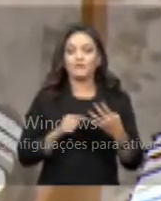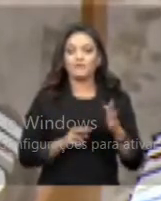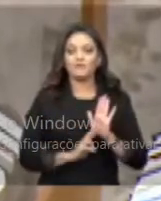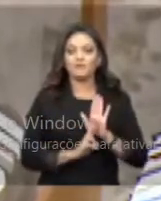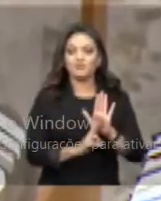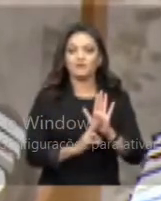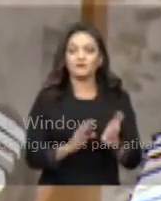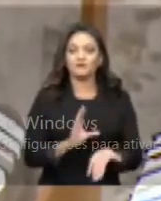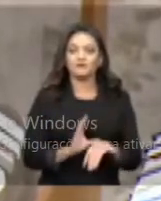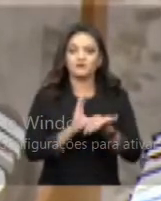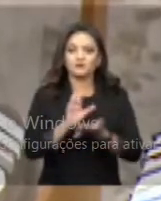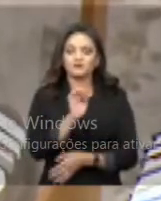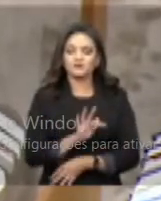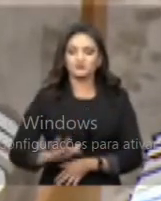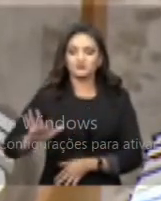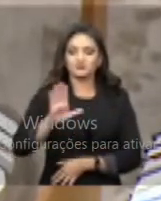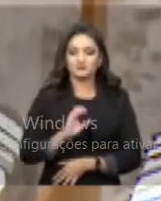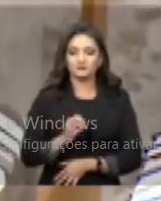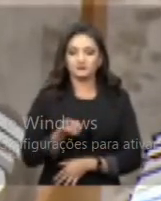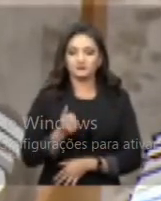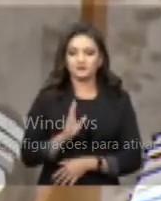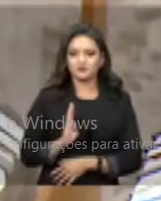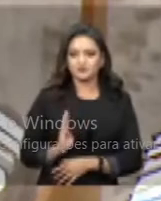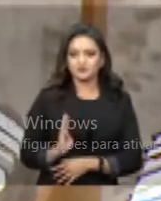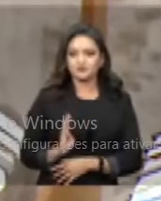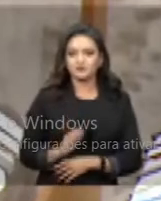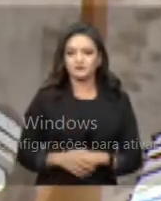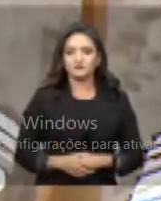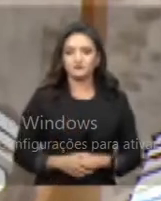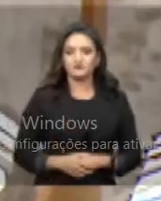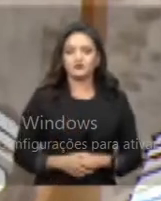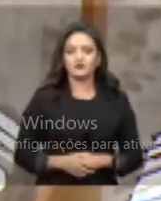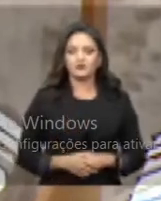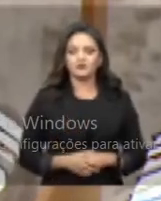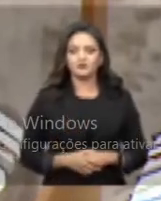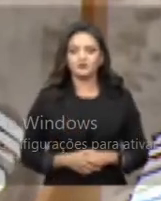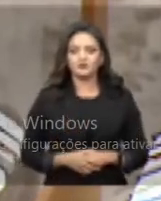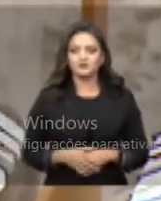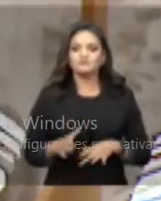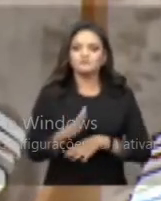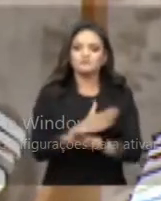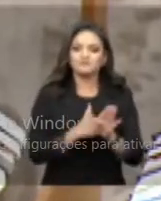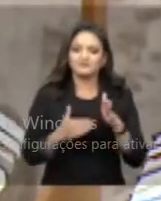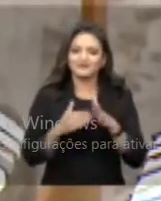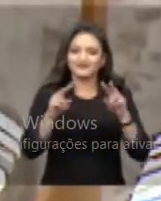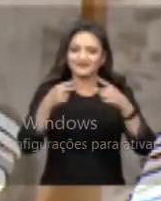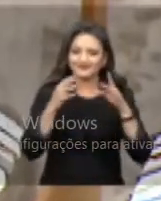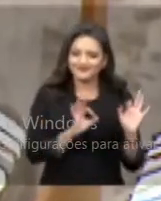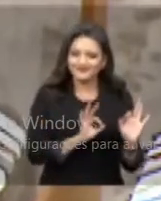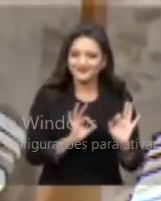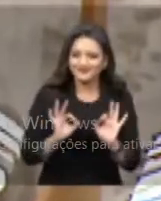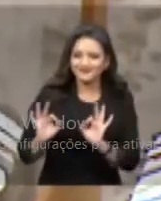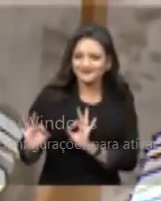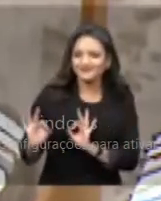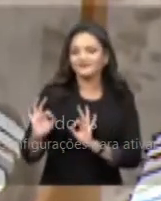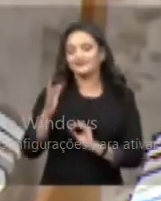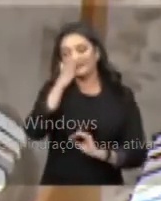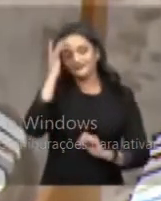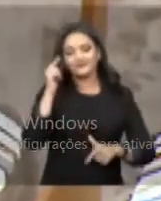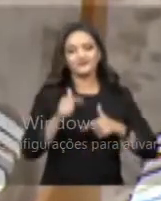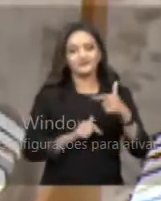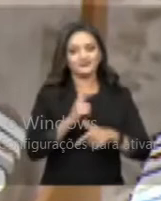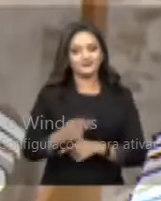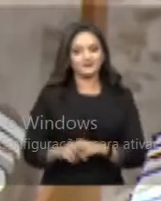Conselho Federal da OAB, Vicente Martins, a todos os que nos acompanham, senhoras servidoras, senhores